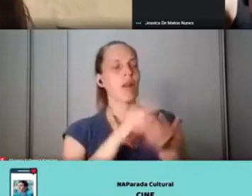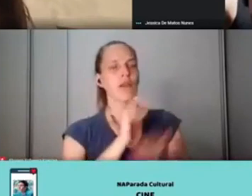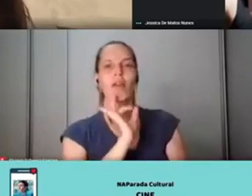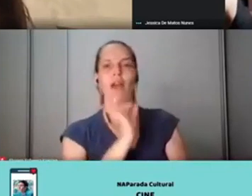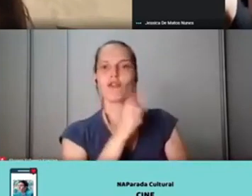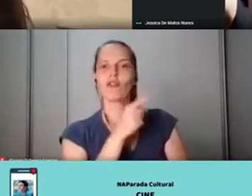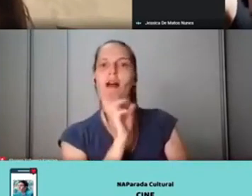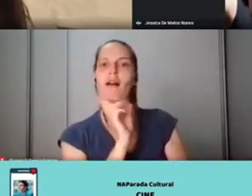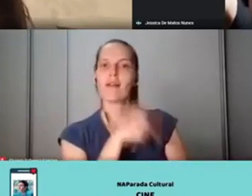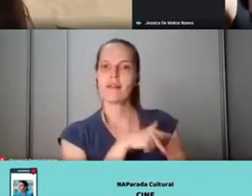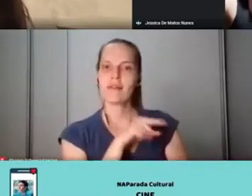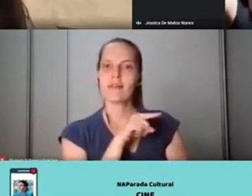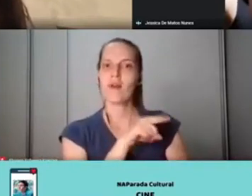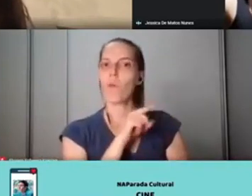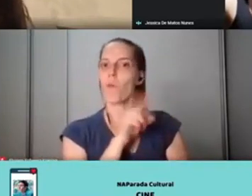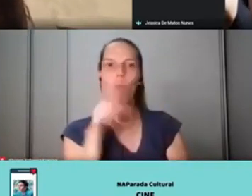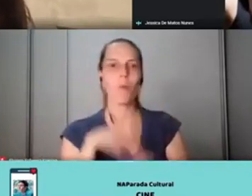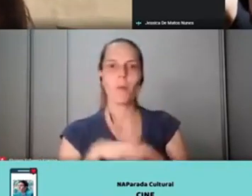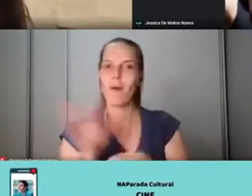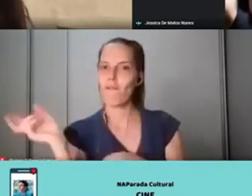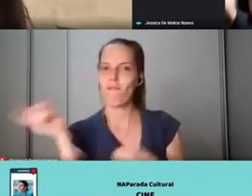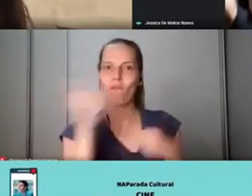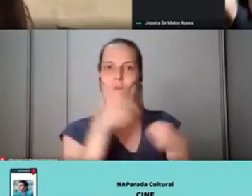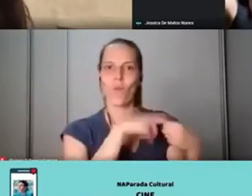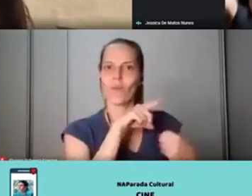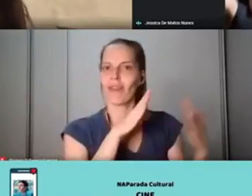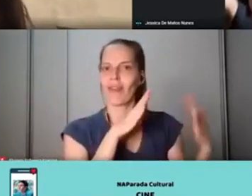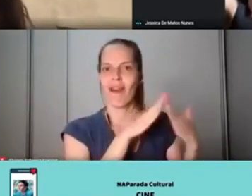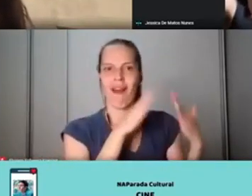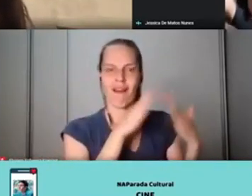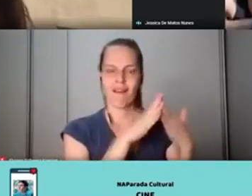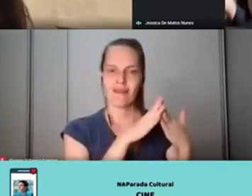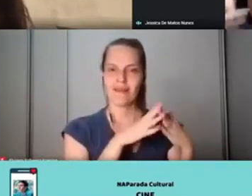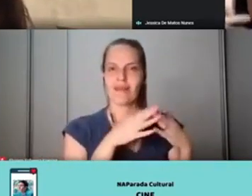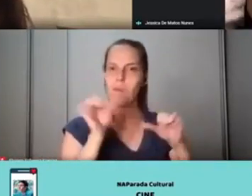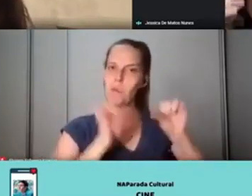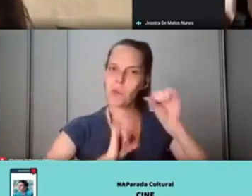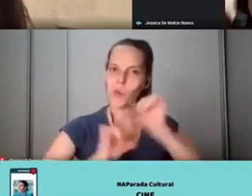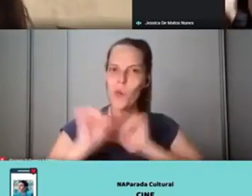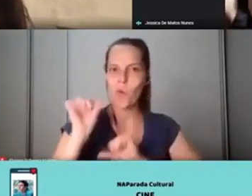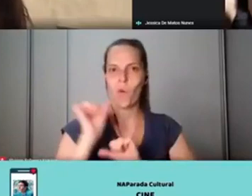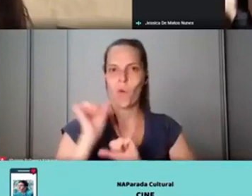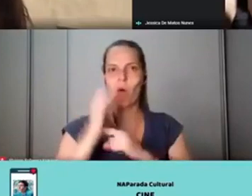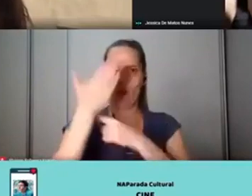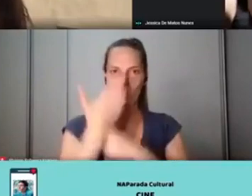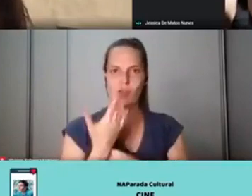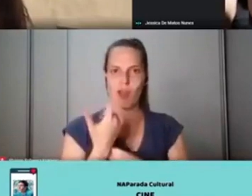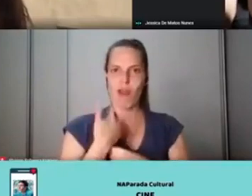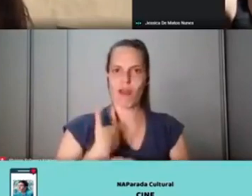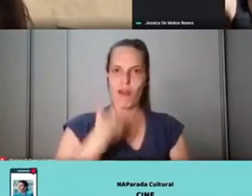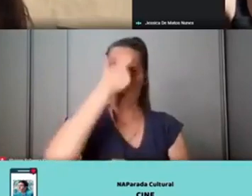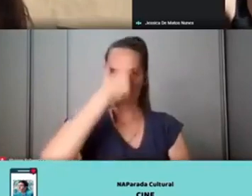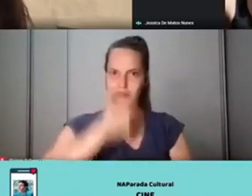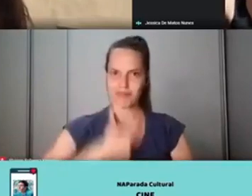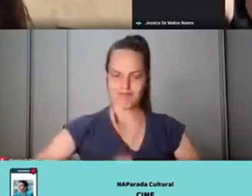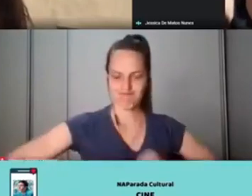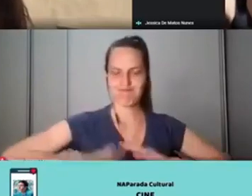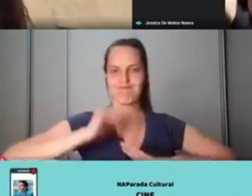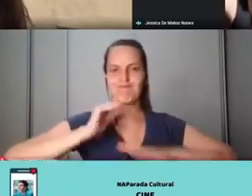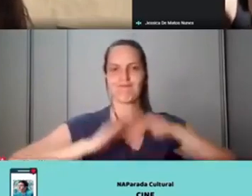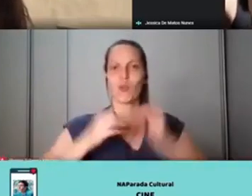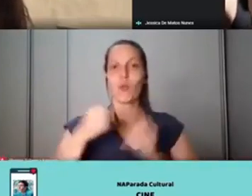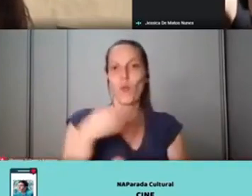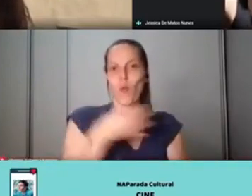a vida foi mudando, foi contribuiu muito assim para eu me construir enquanto eu mesma. E foram colegas